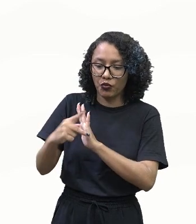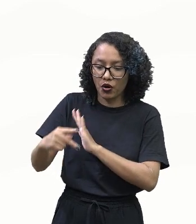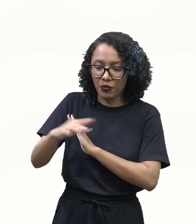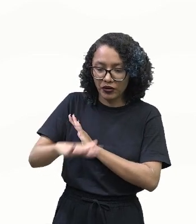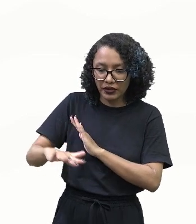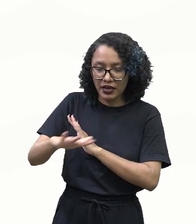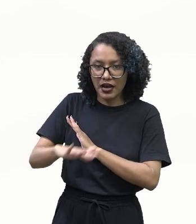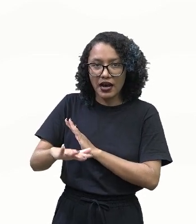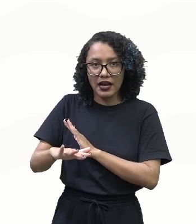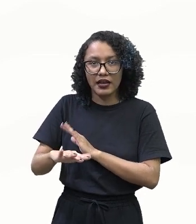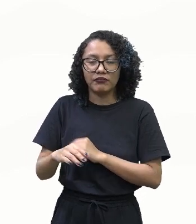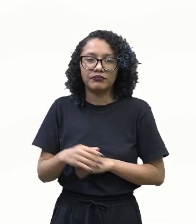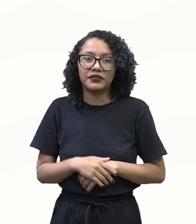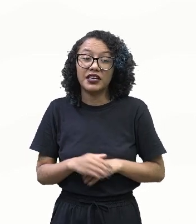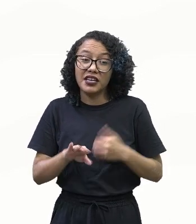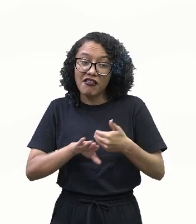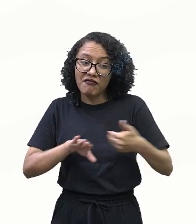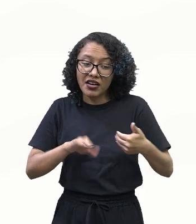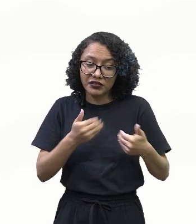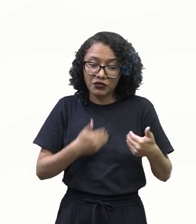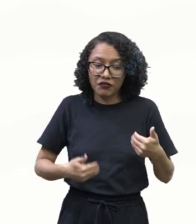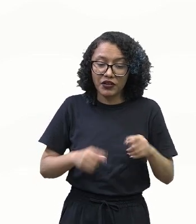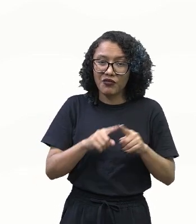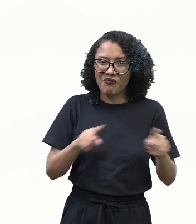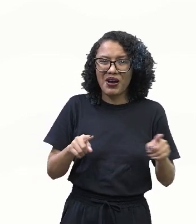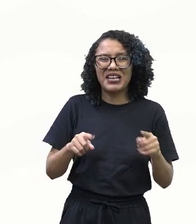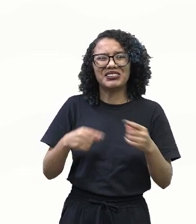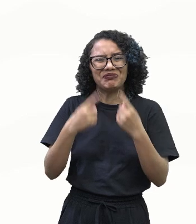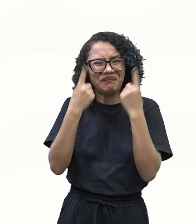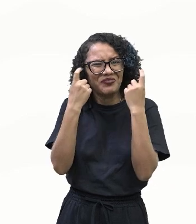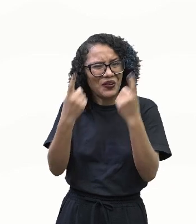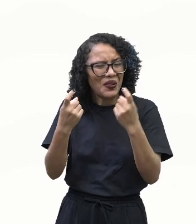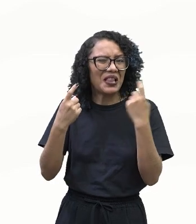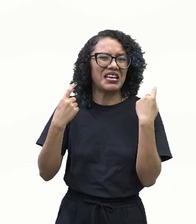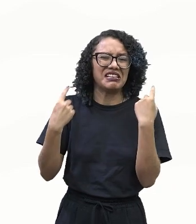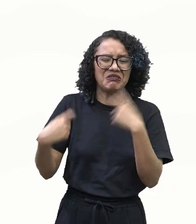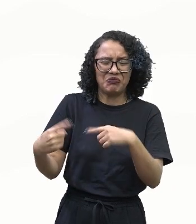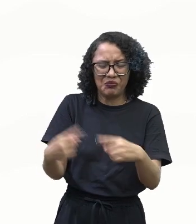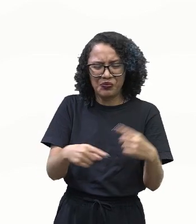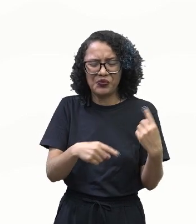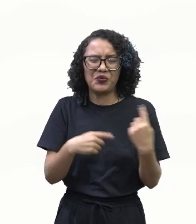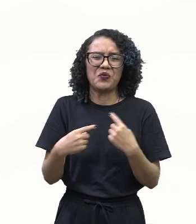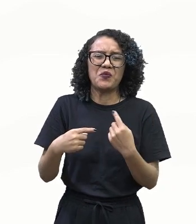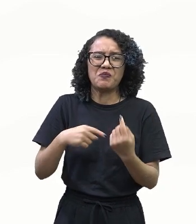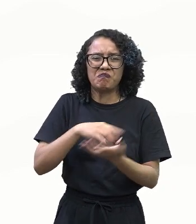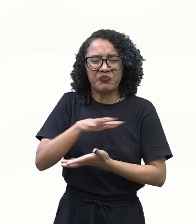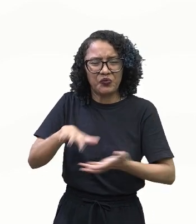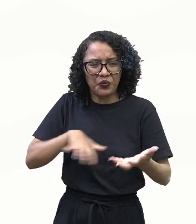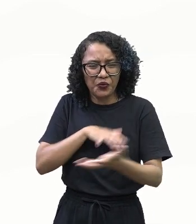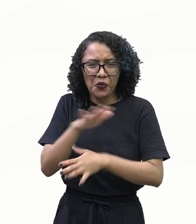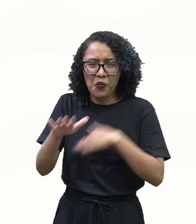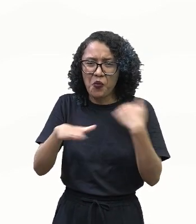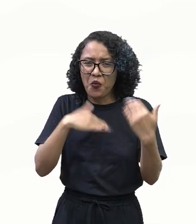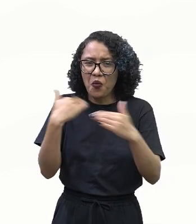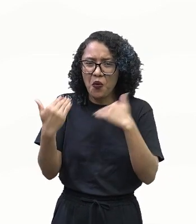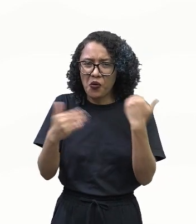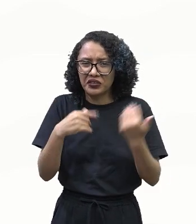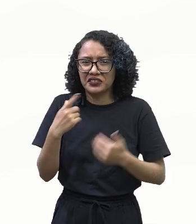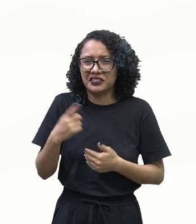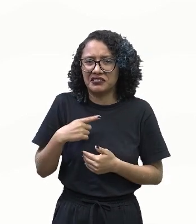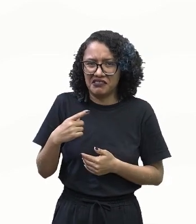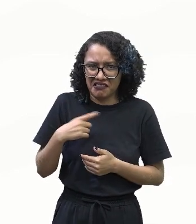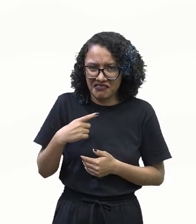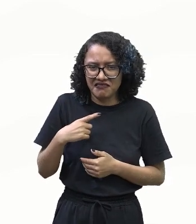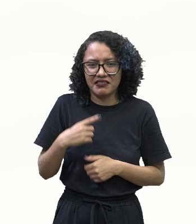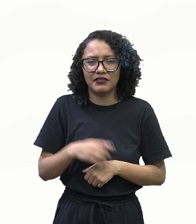o conflito foi marcado por violência e massacres, uma vez que o governo imperial vai